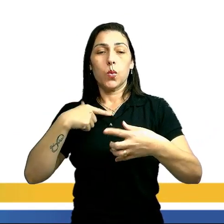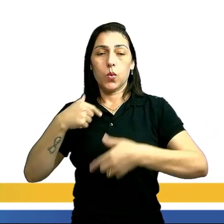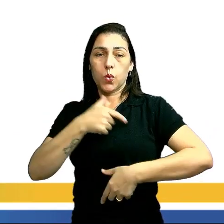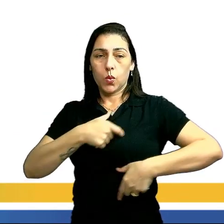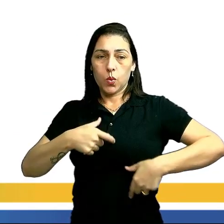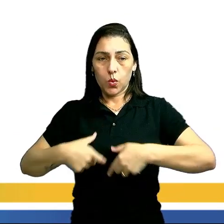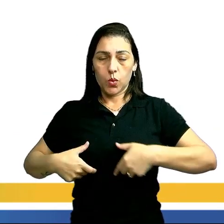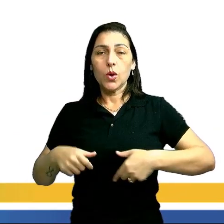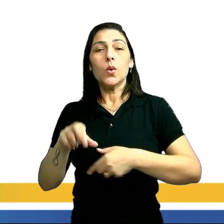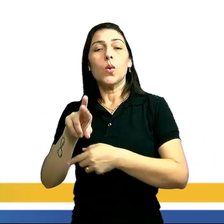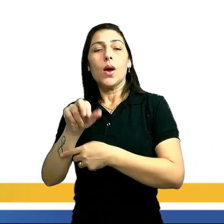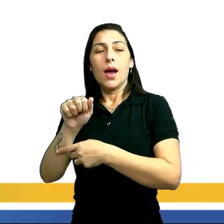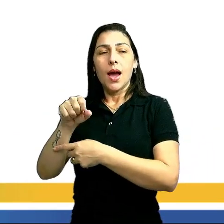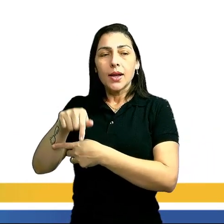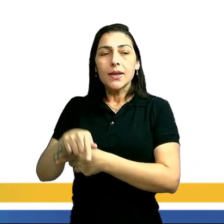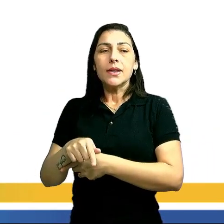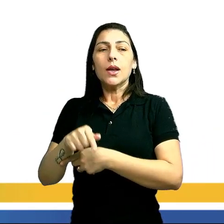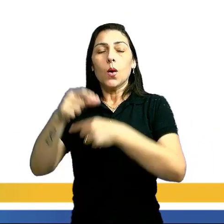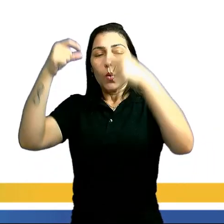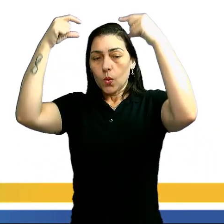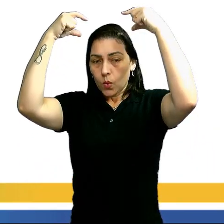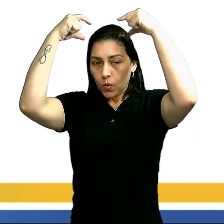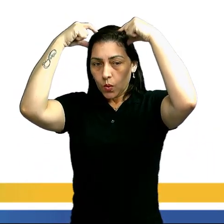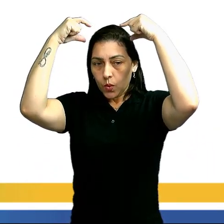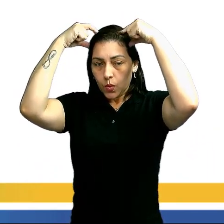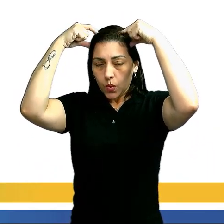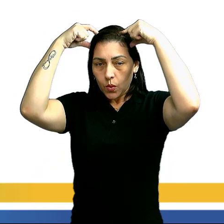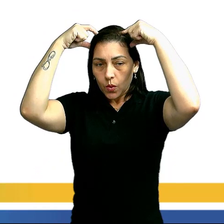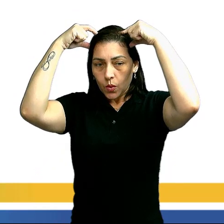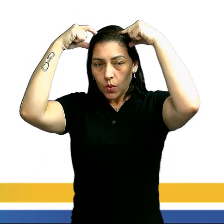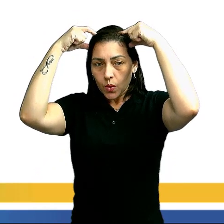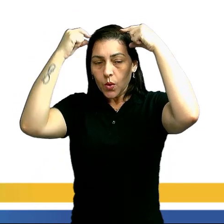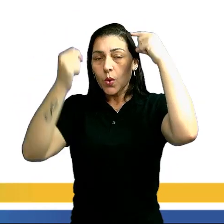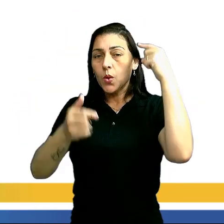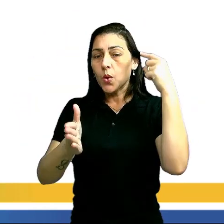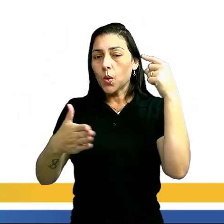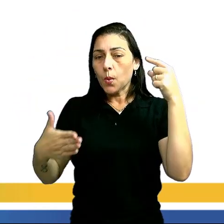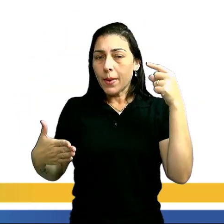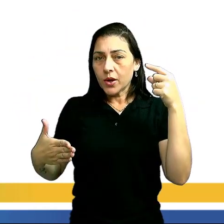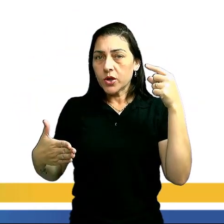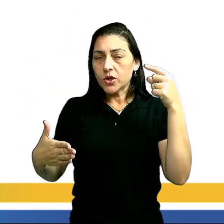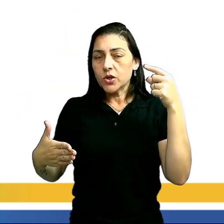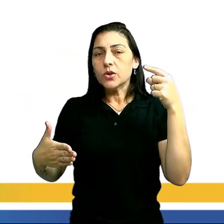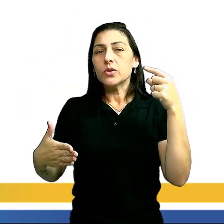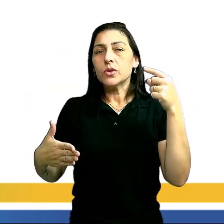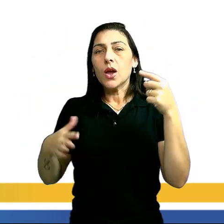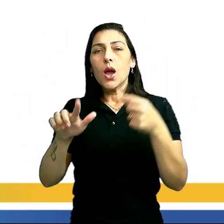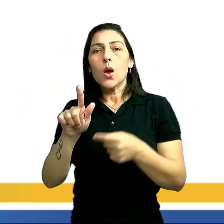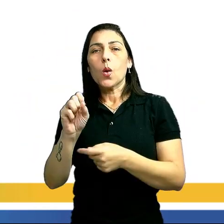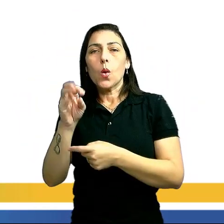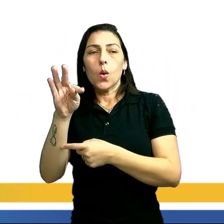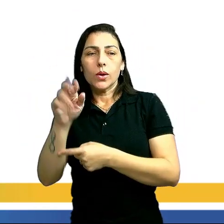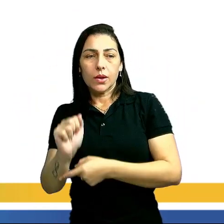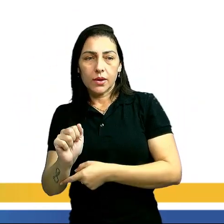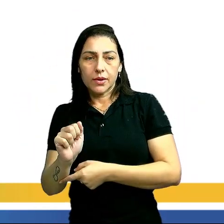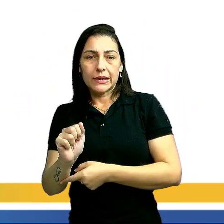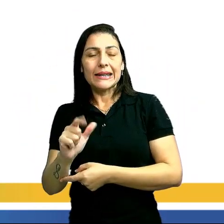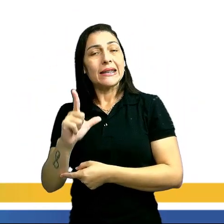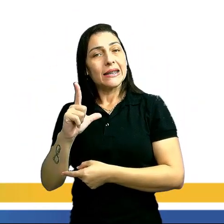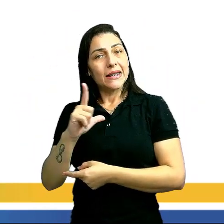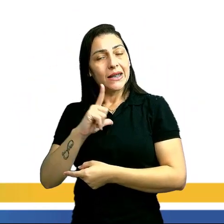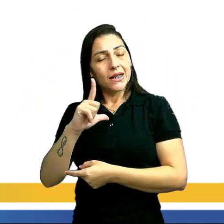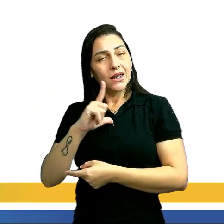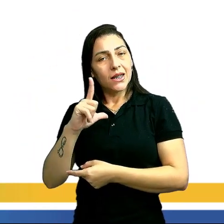um husky siberiano, um lêmure aié-aié e um peixe-gota. Um peixe-gota. Nós